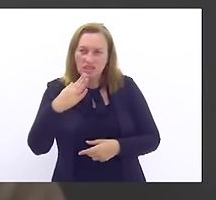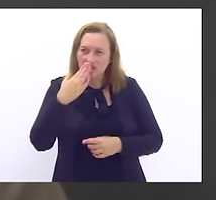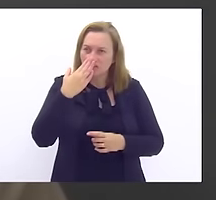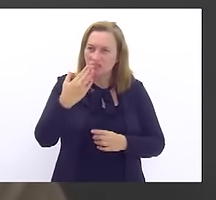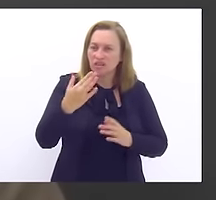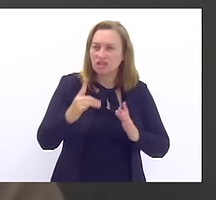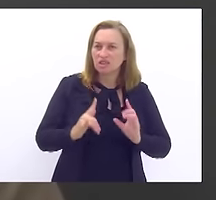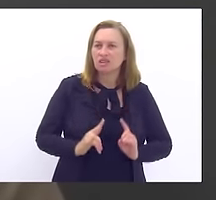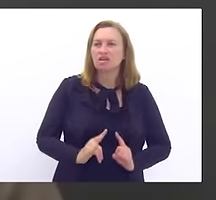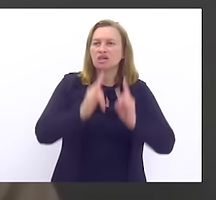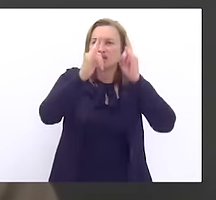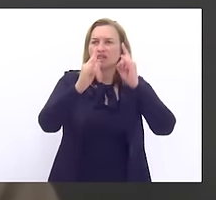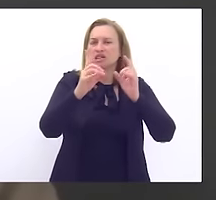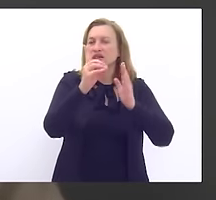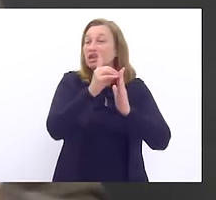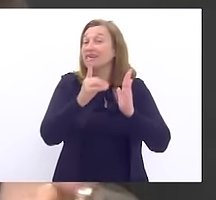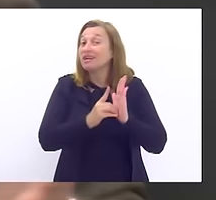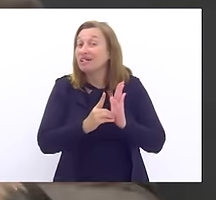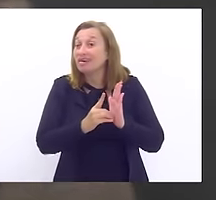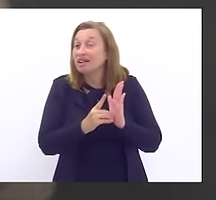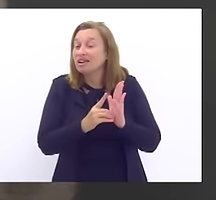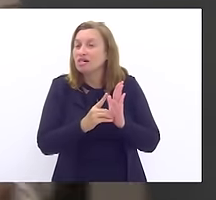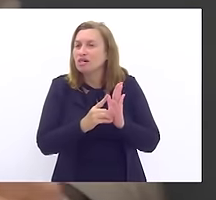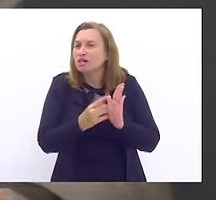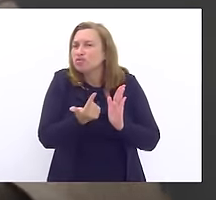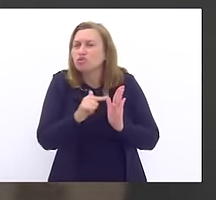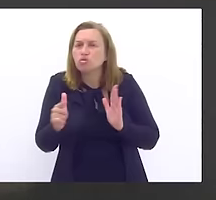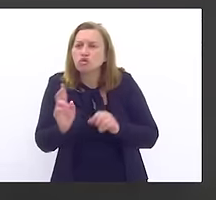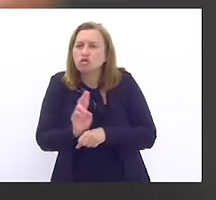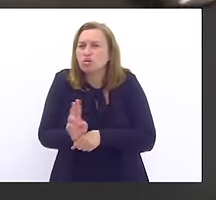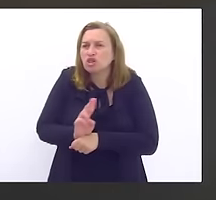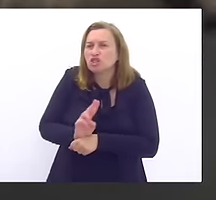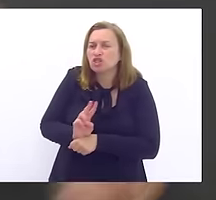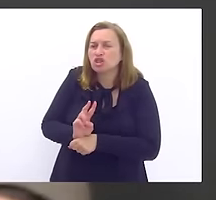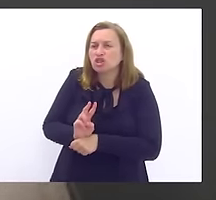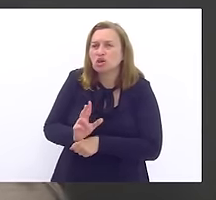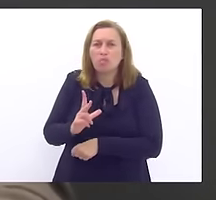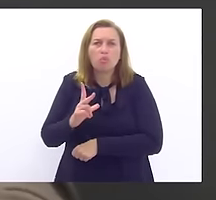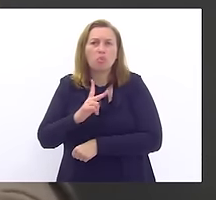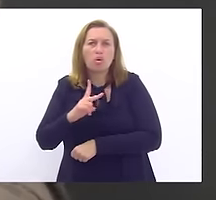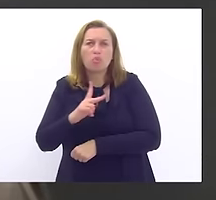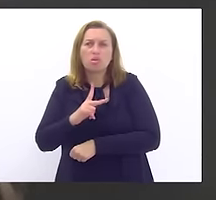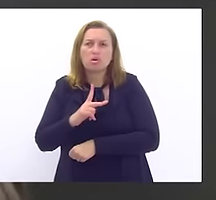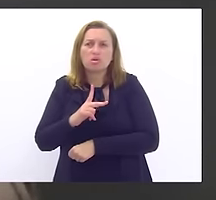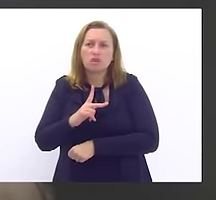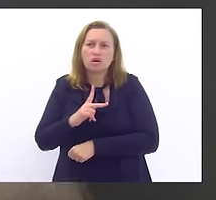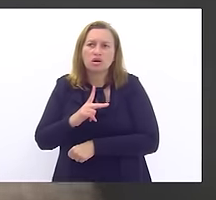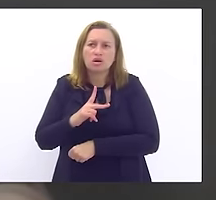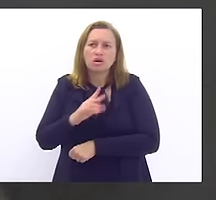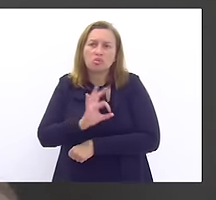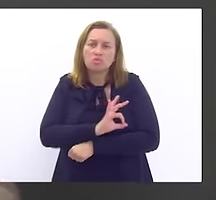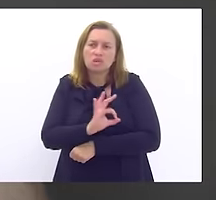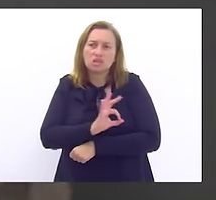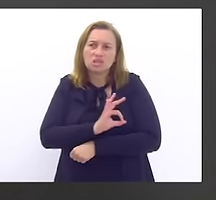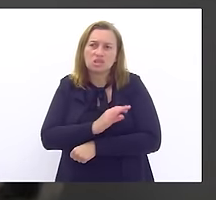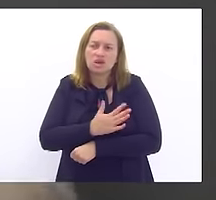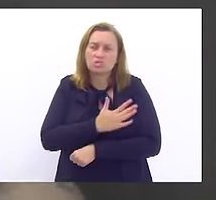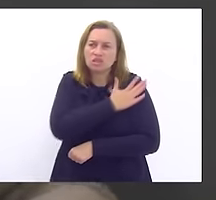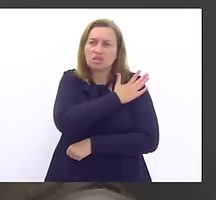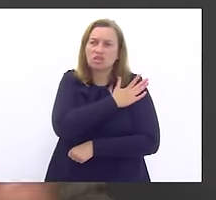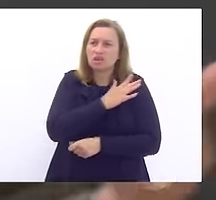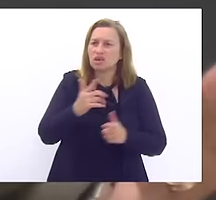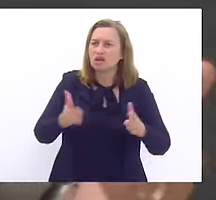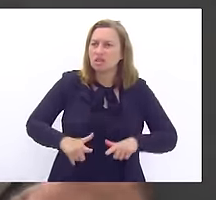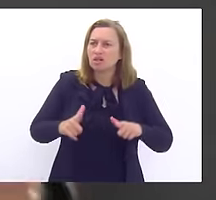sede do Detran e ali não tinha um agente o próprio agente do Detran ou policial militar naquela